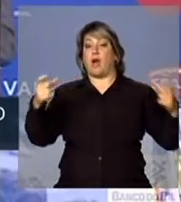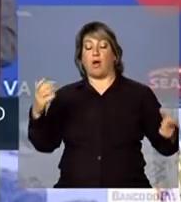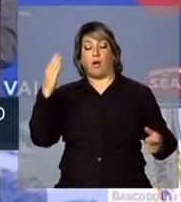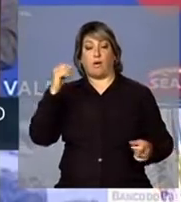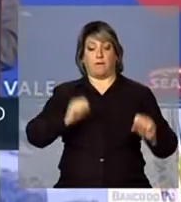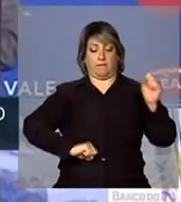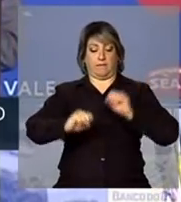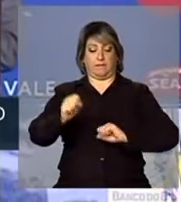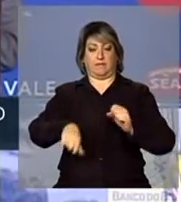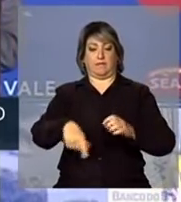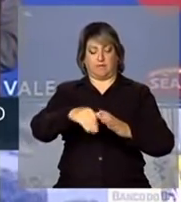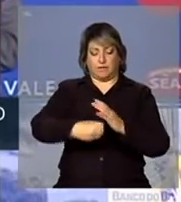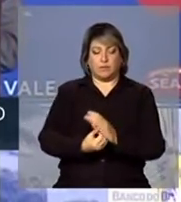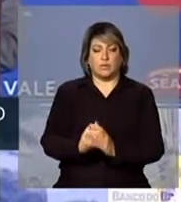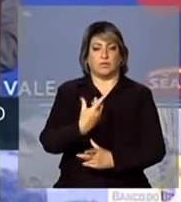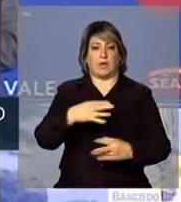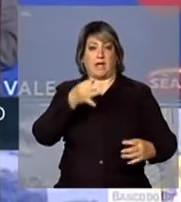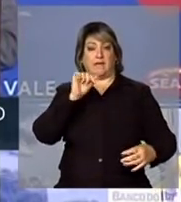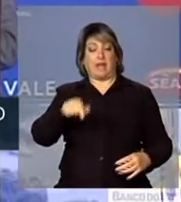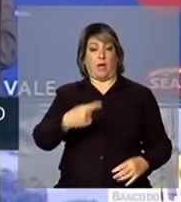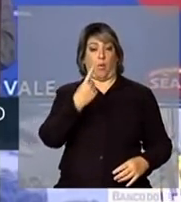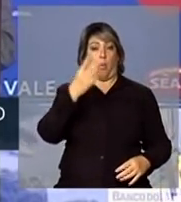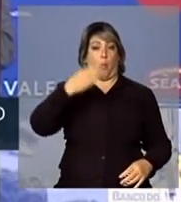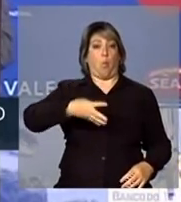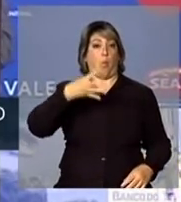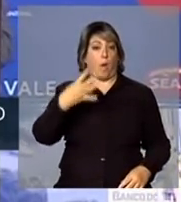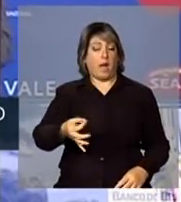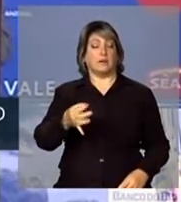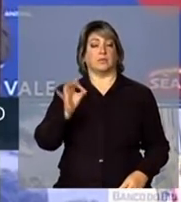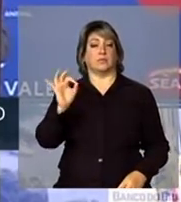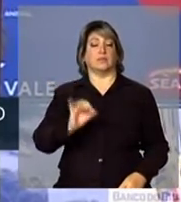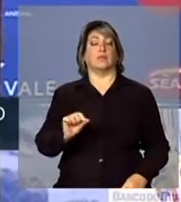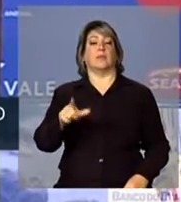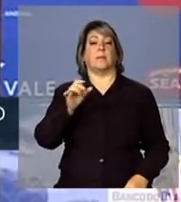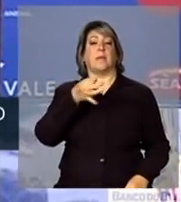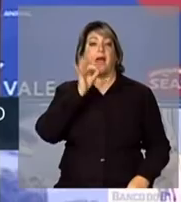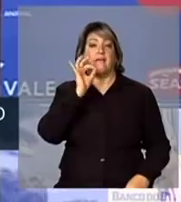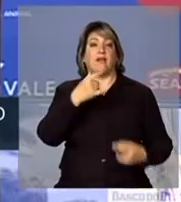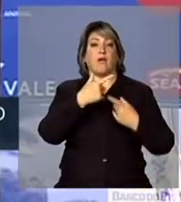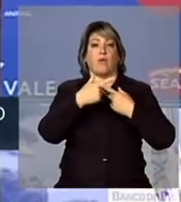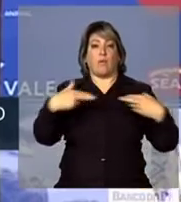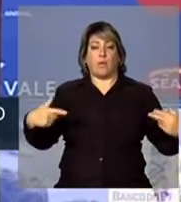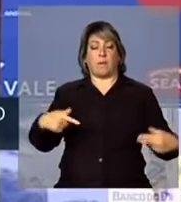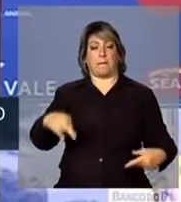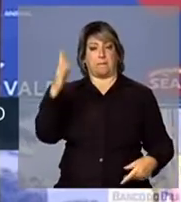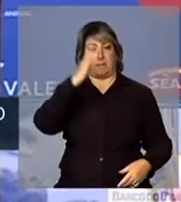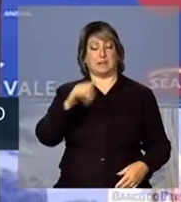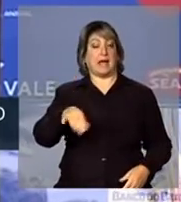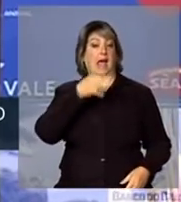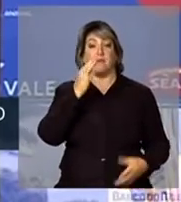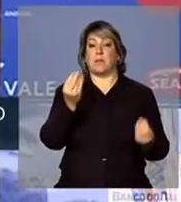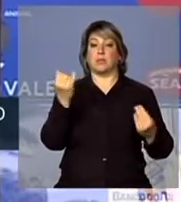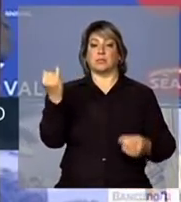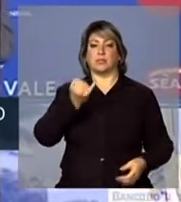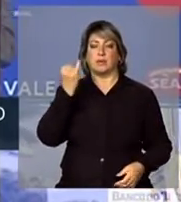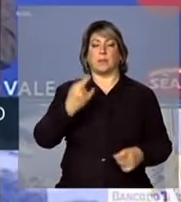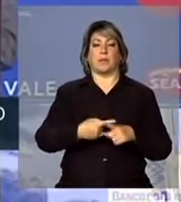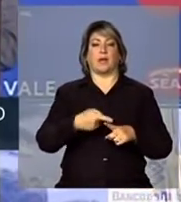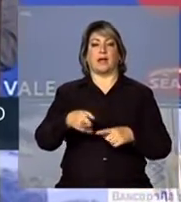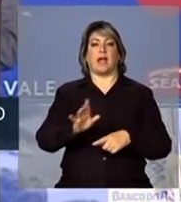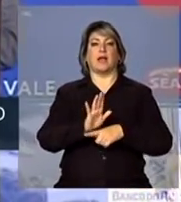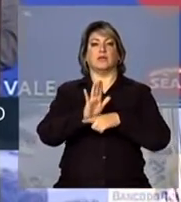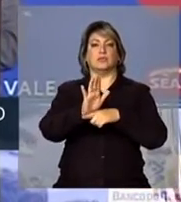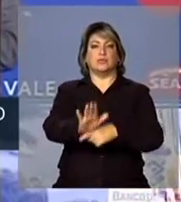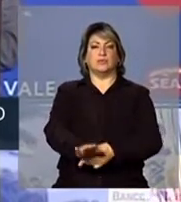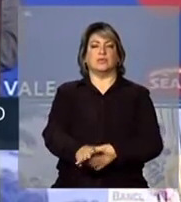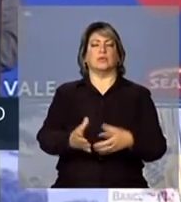café, representa quase 1/4 da produção cafeeira de todo o mundo. O café é muito importante, porque ele permite, de